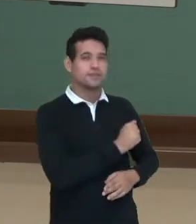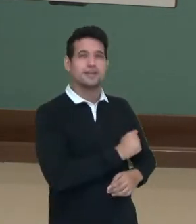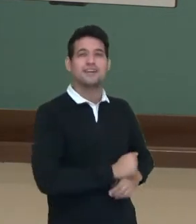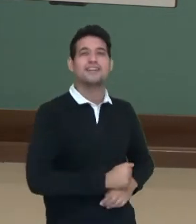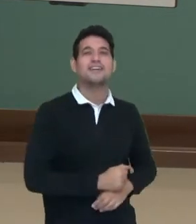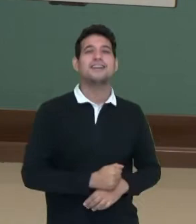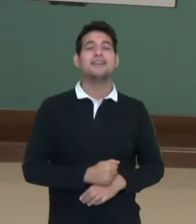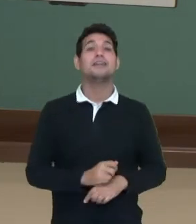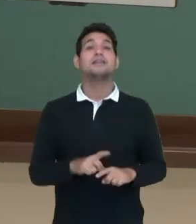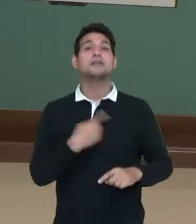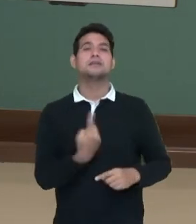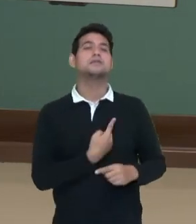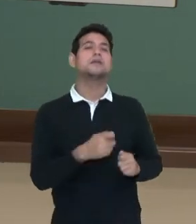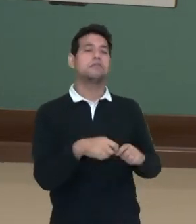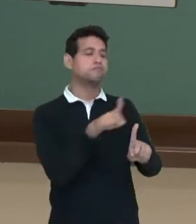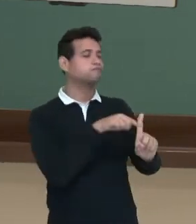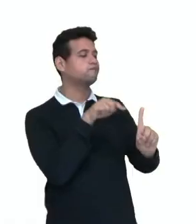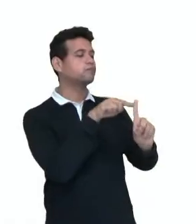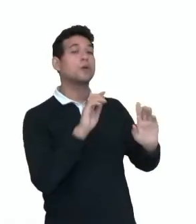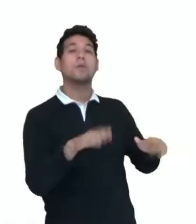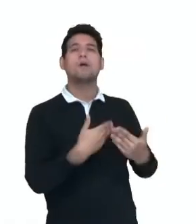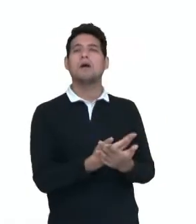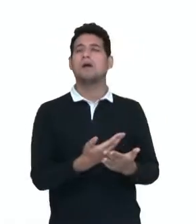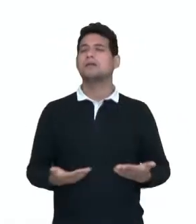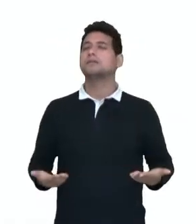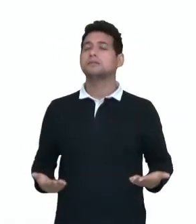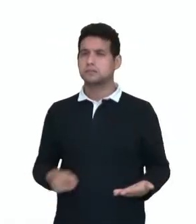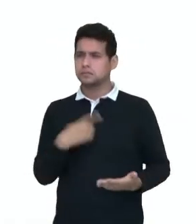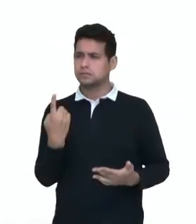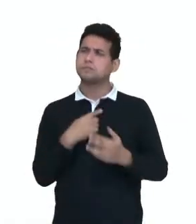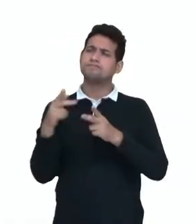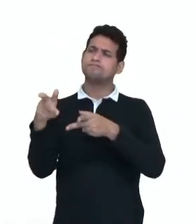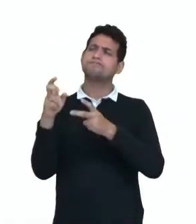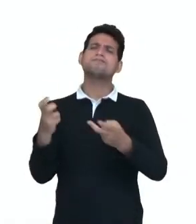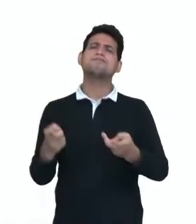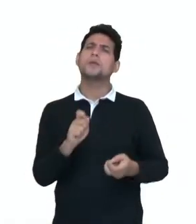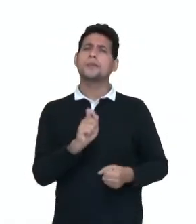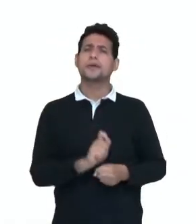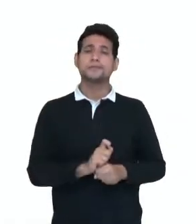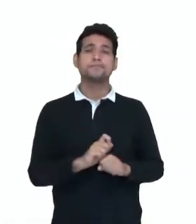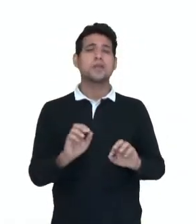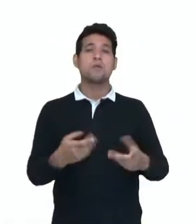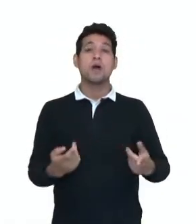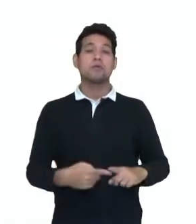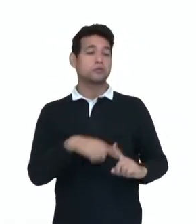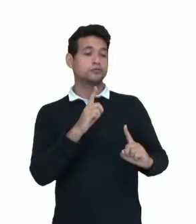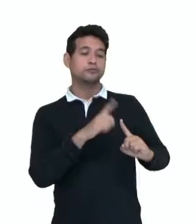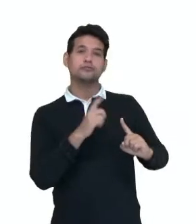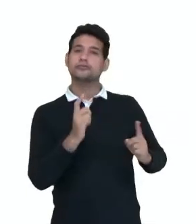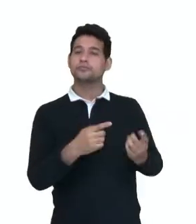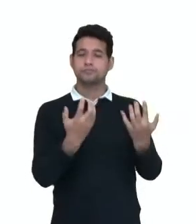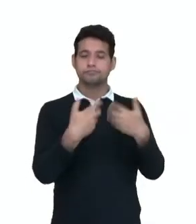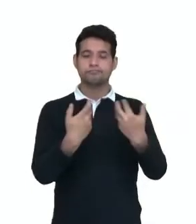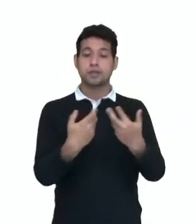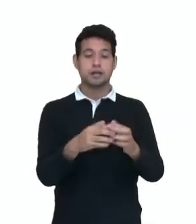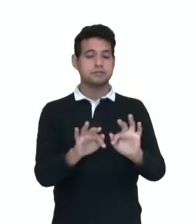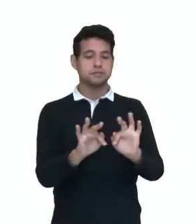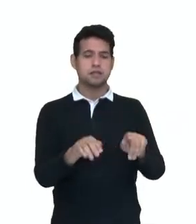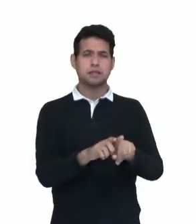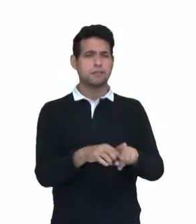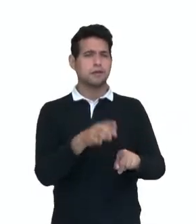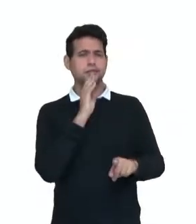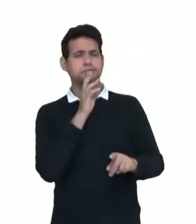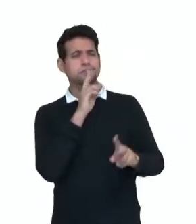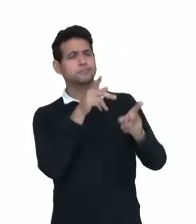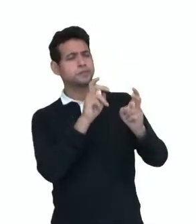então! Para os nossos objetivos desta aula, vamos identificar os tipos de máquinas simples e reconhecê-las